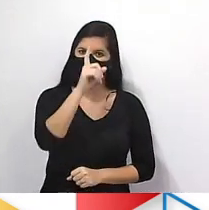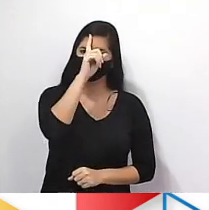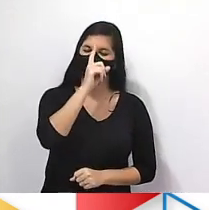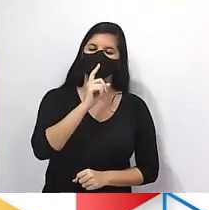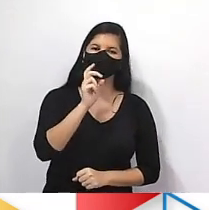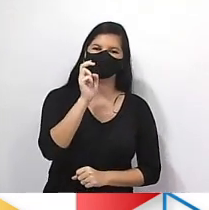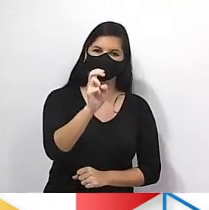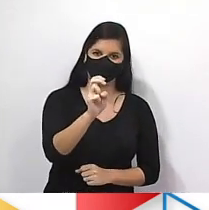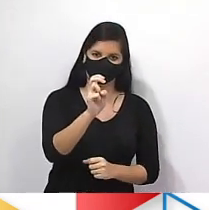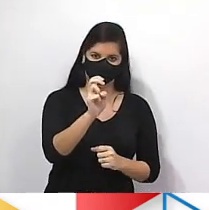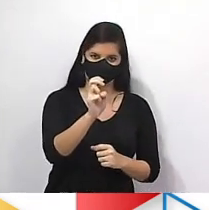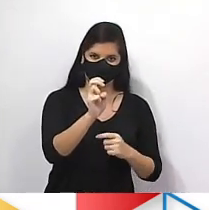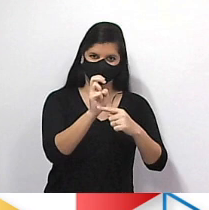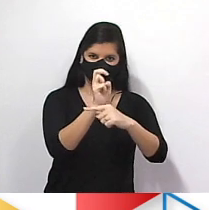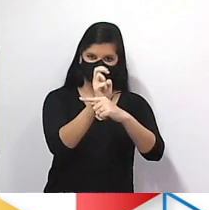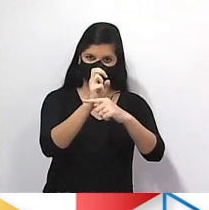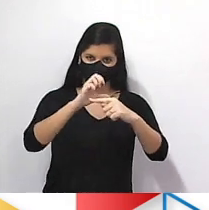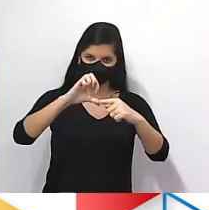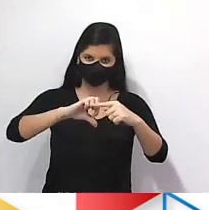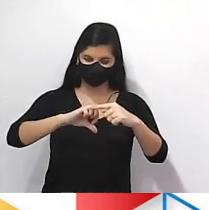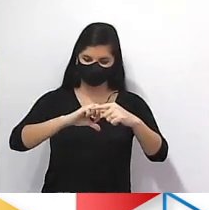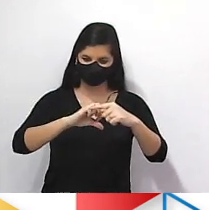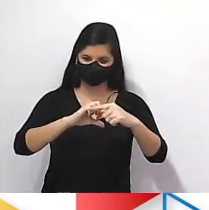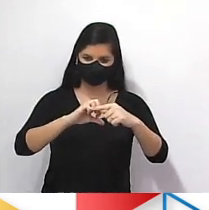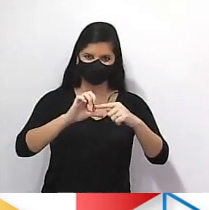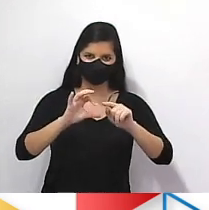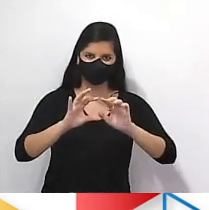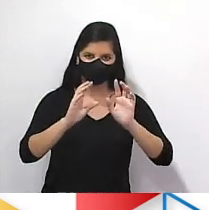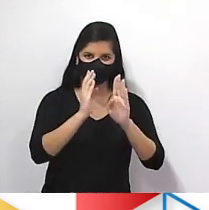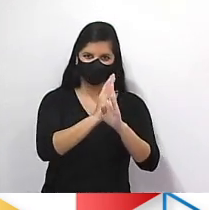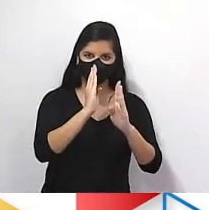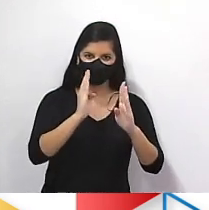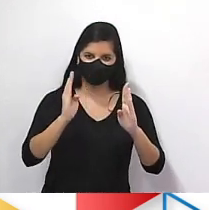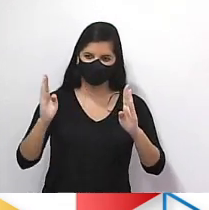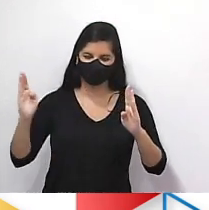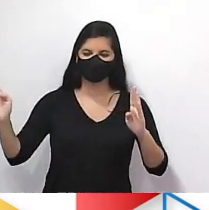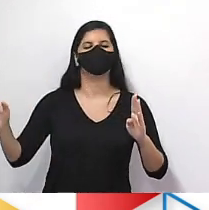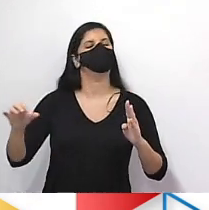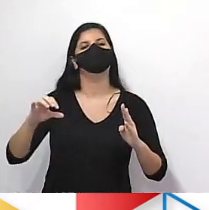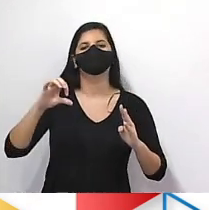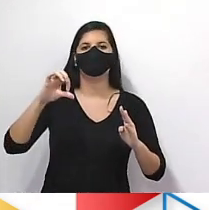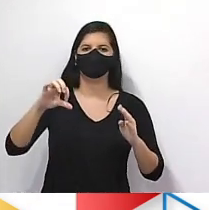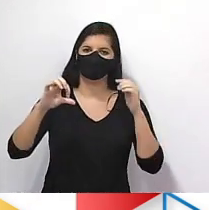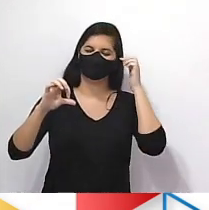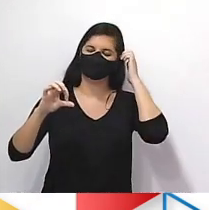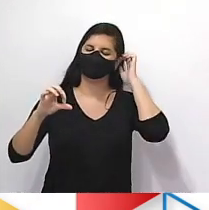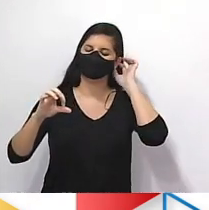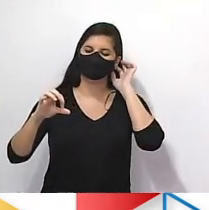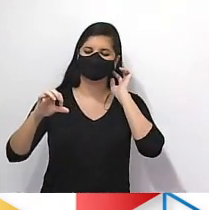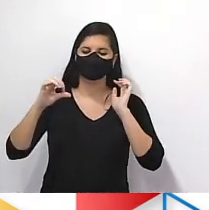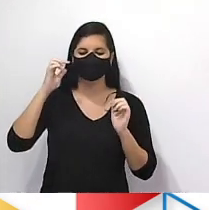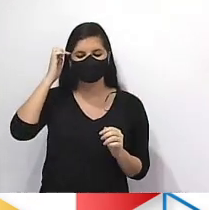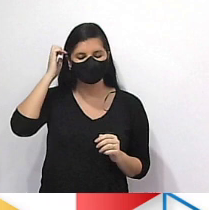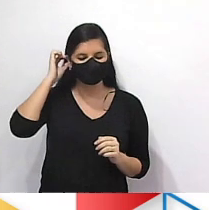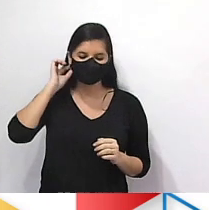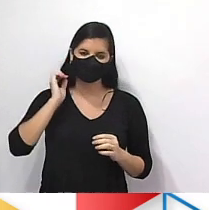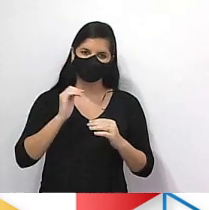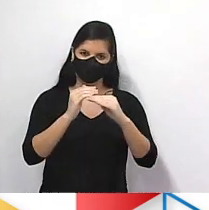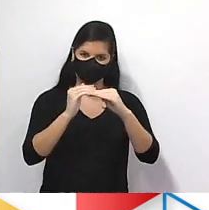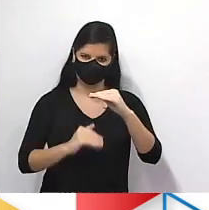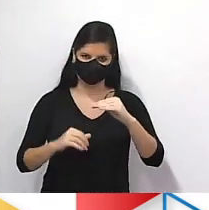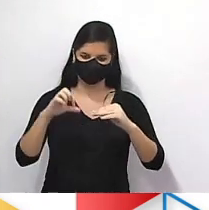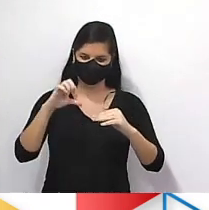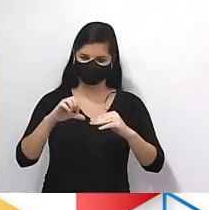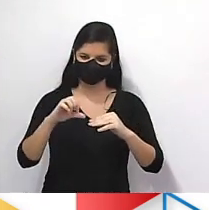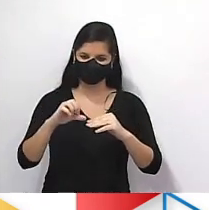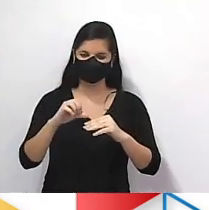de 9, tá? Todas as tiras contadas aí, vocês vão ver o total de 9. Então, fica no denominador 9.